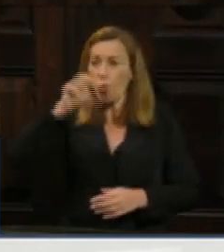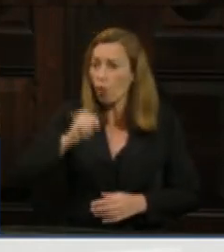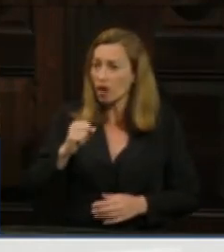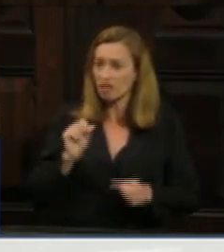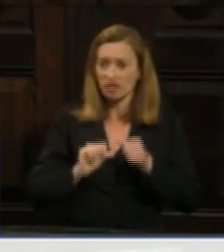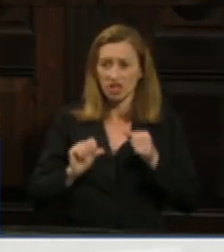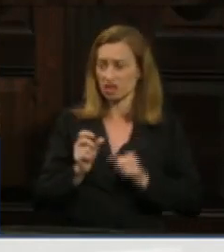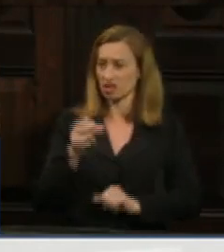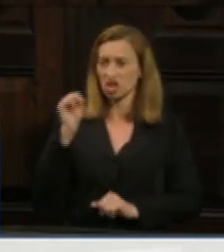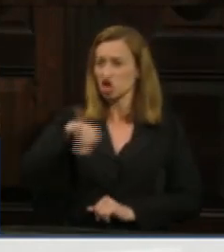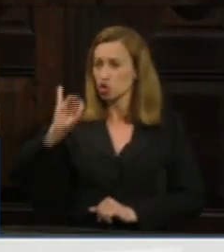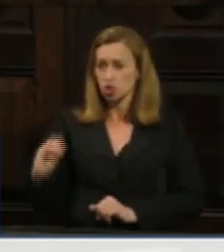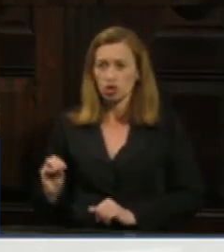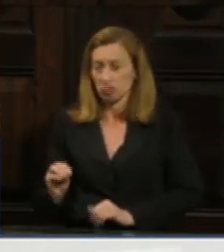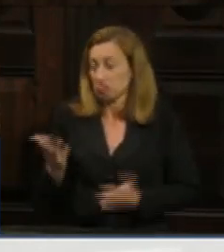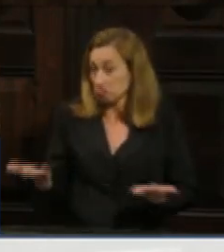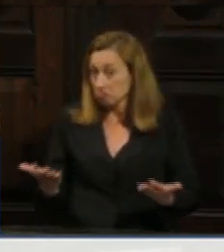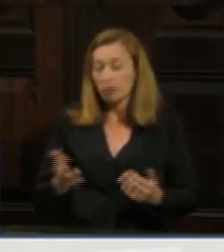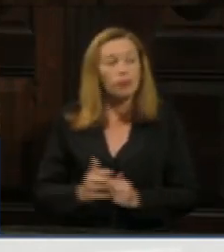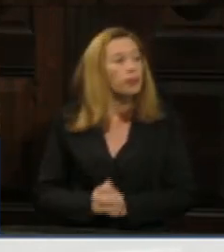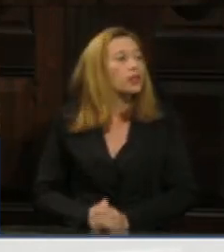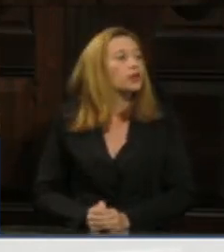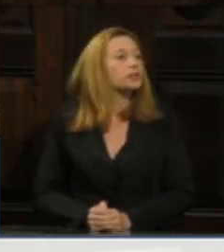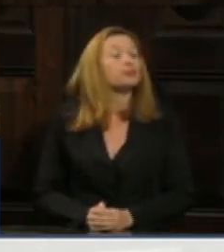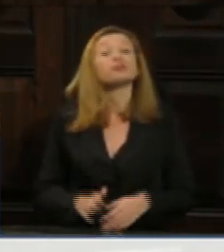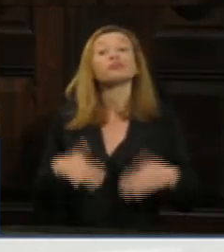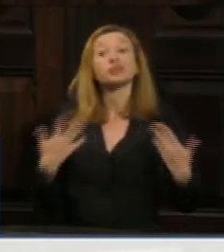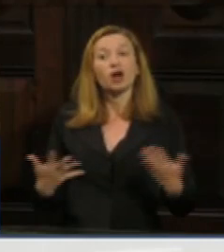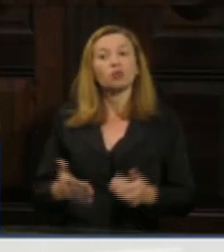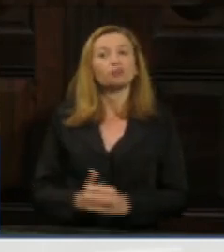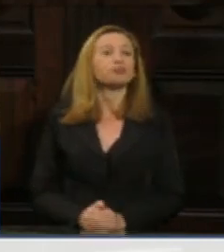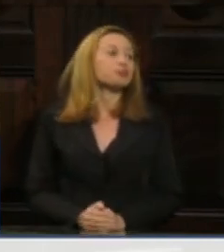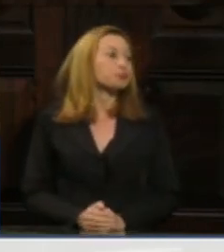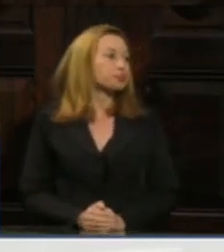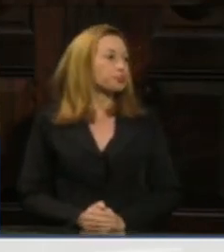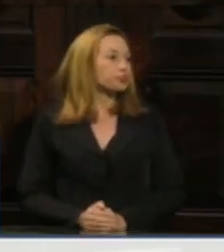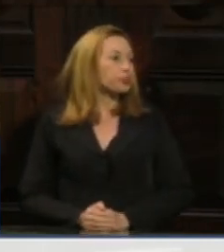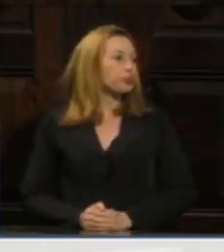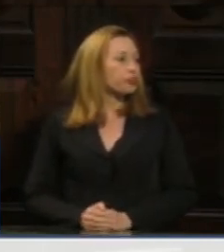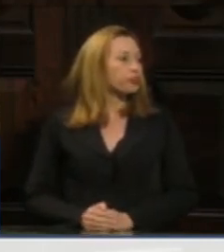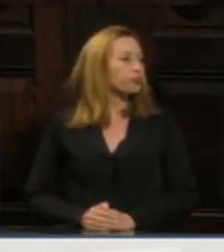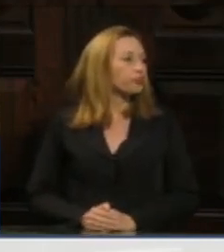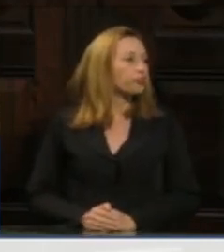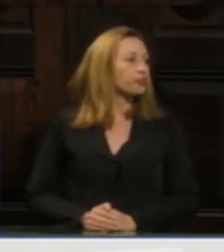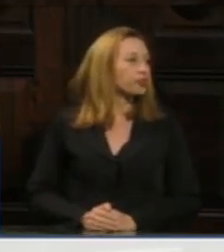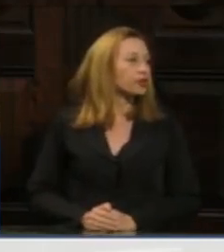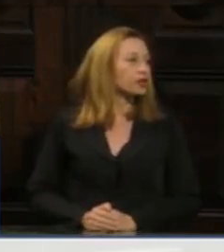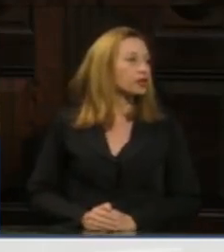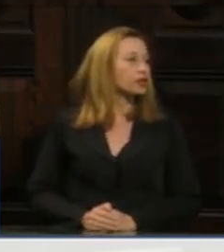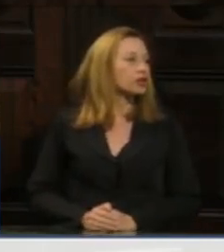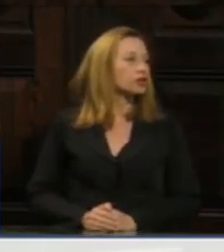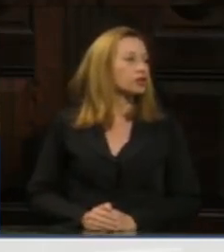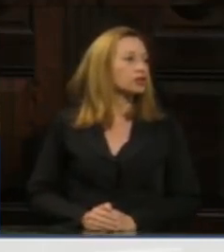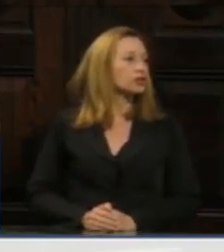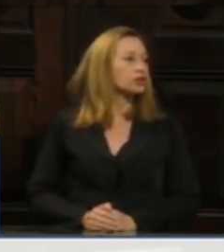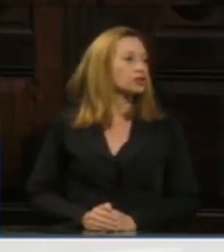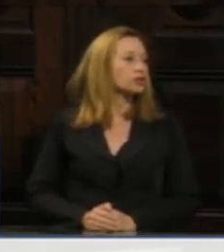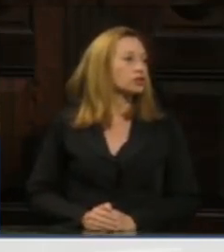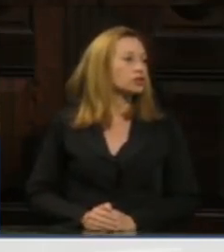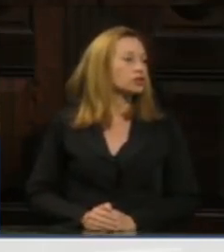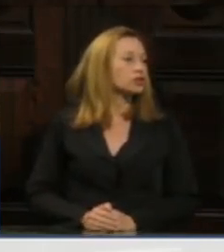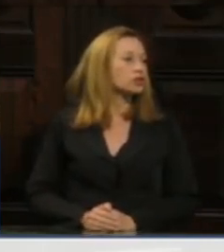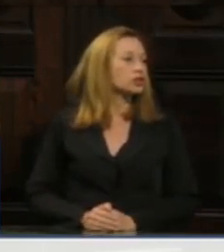foi minha, nunca foi nomeada por mim, nunca tive ligação com ela, não sei quem é. E aí vi que a servidora era nomeada no mandato